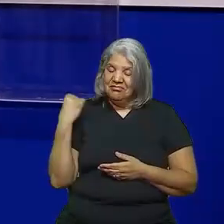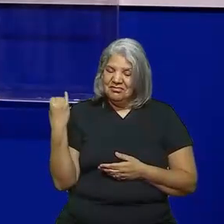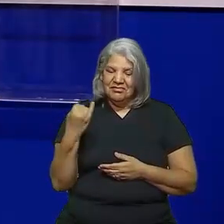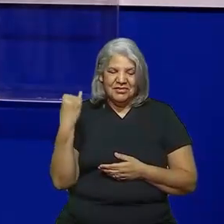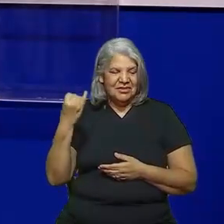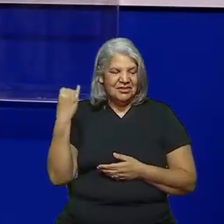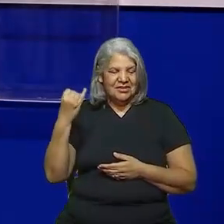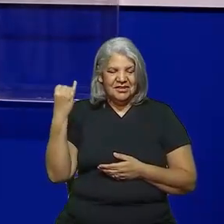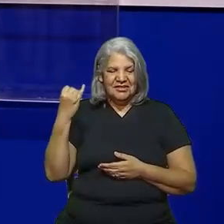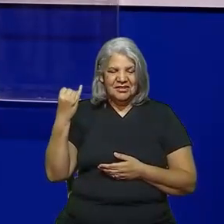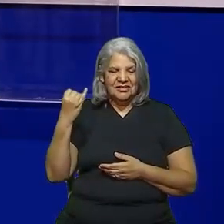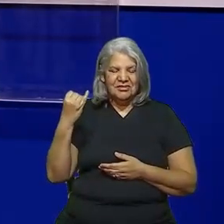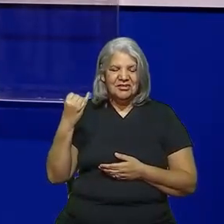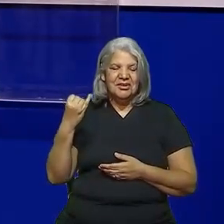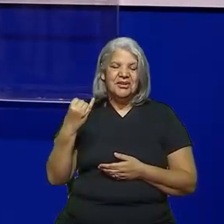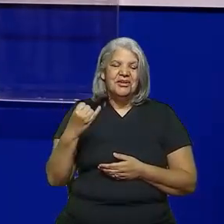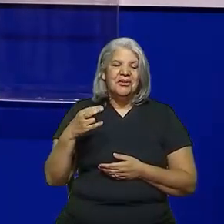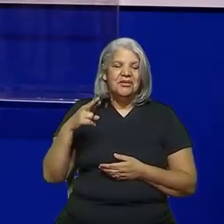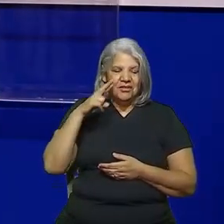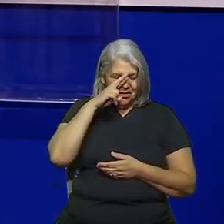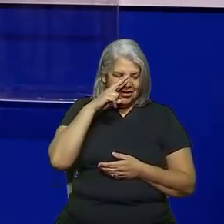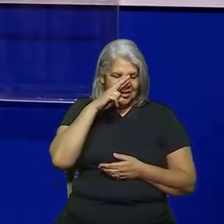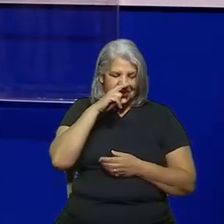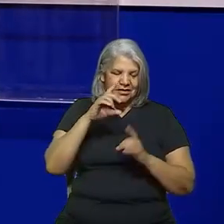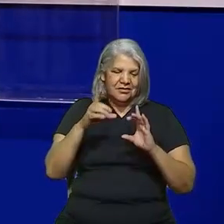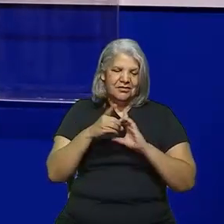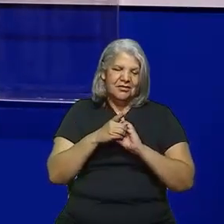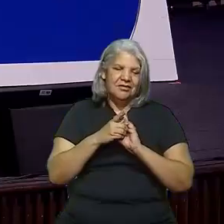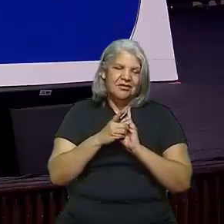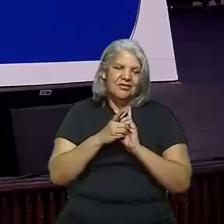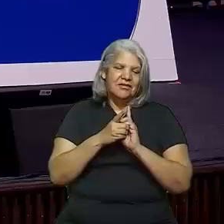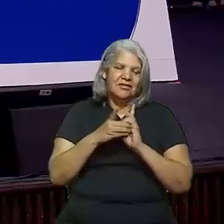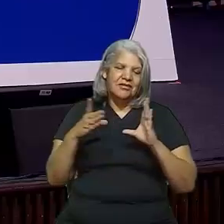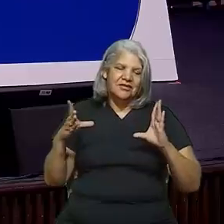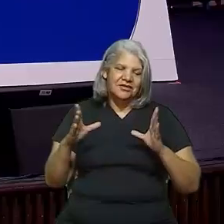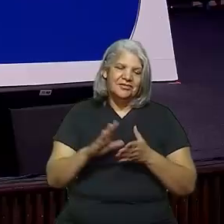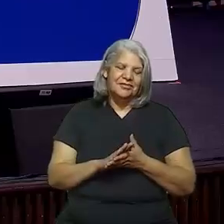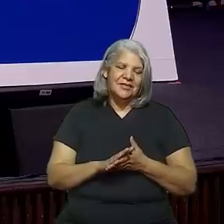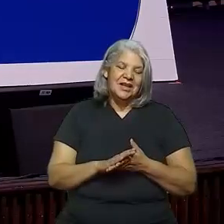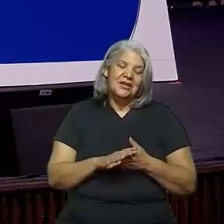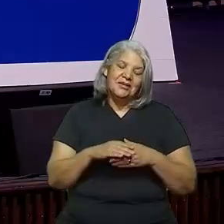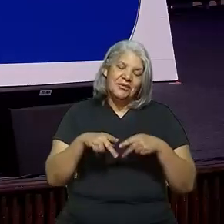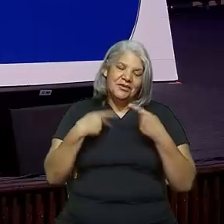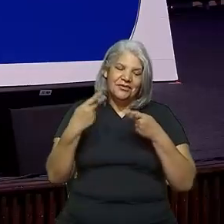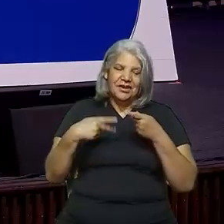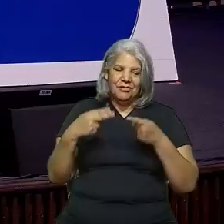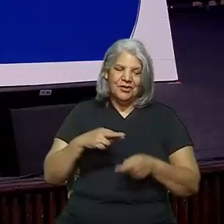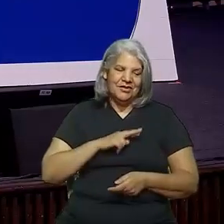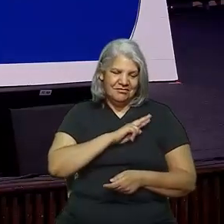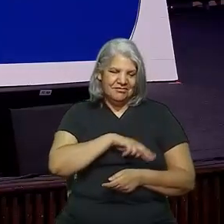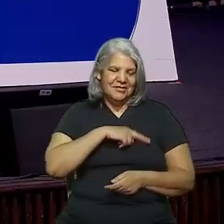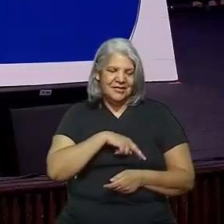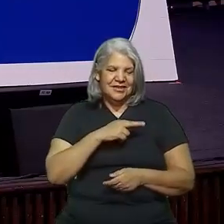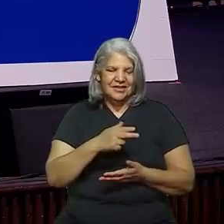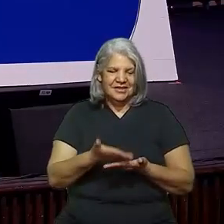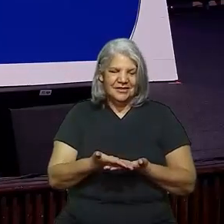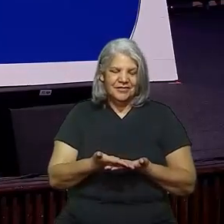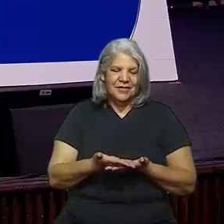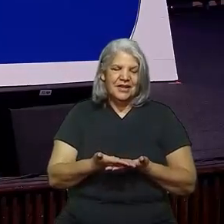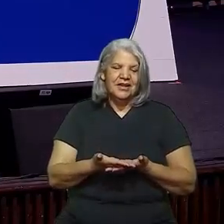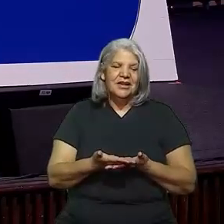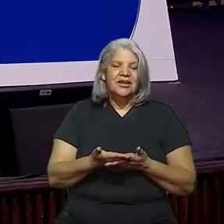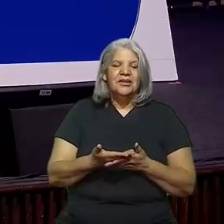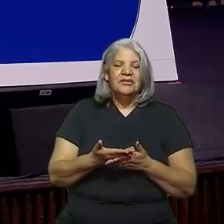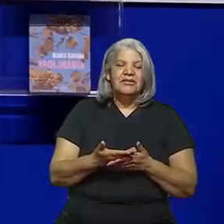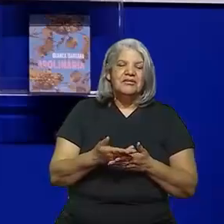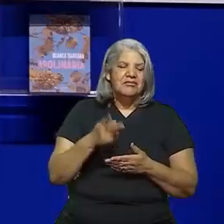grande naquilo que coloca em risco a nossa democracia. Você pode falar um pouco de Infâmia para a gente e dessa antecipação da ficção?